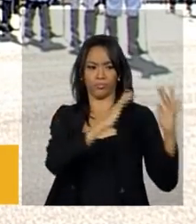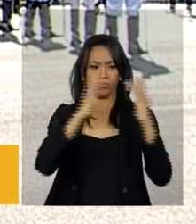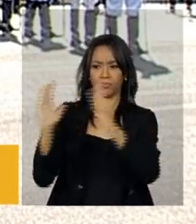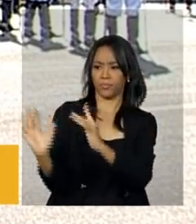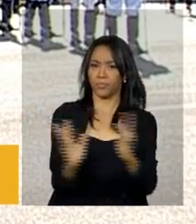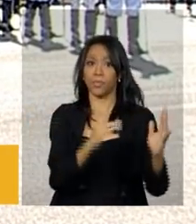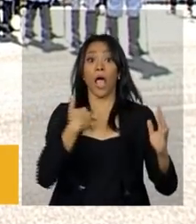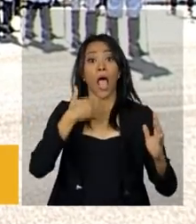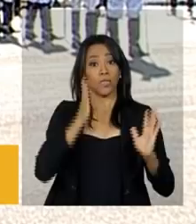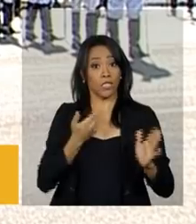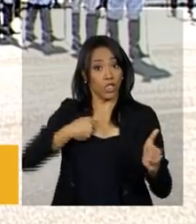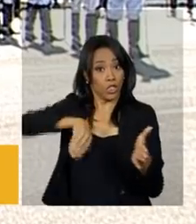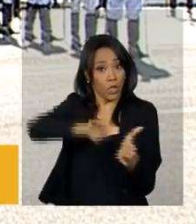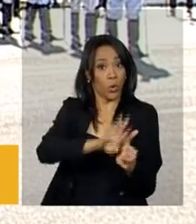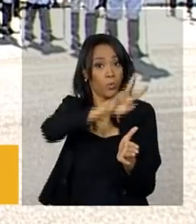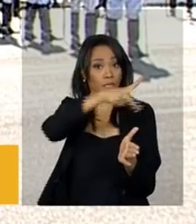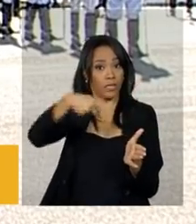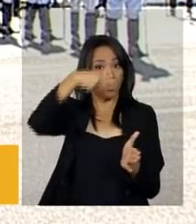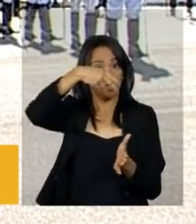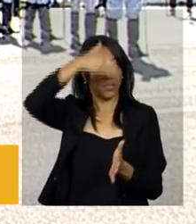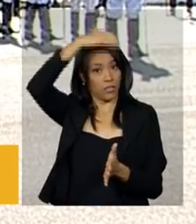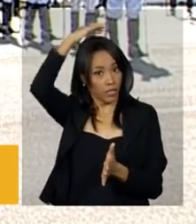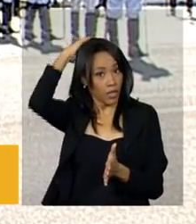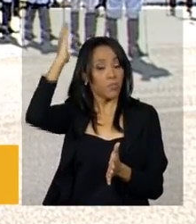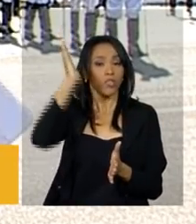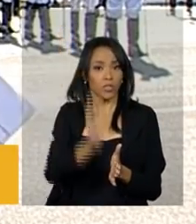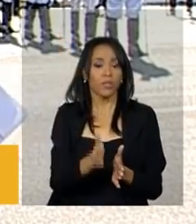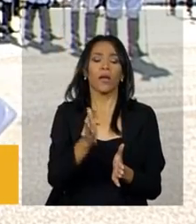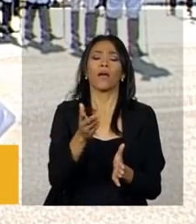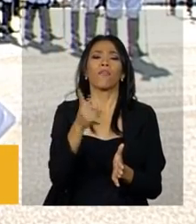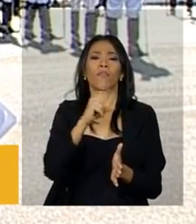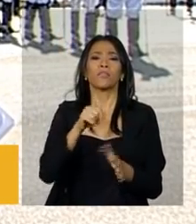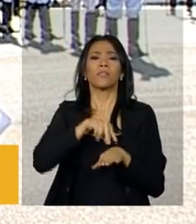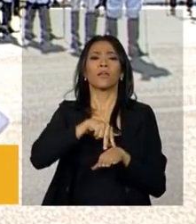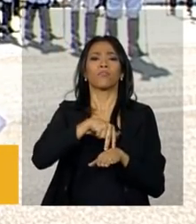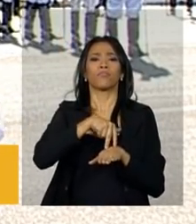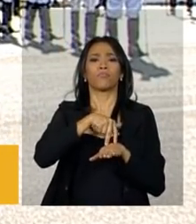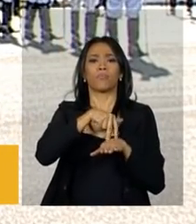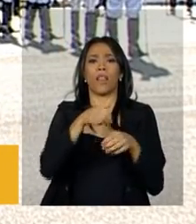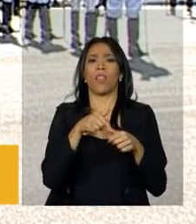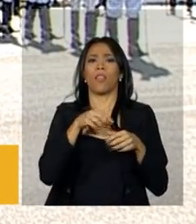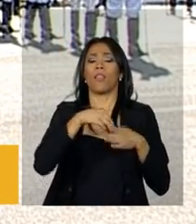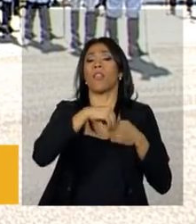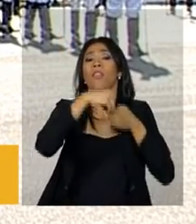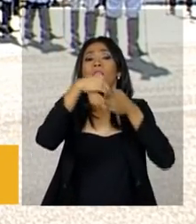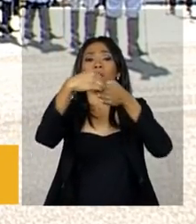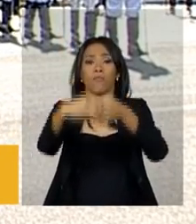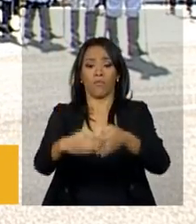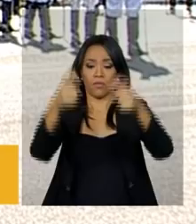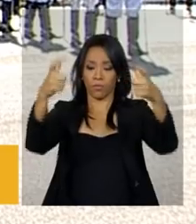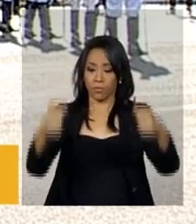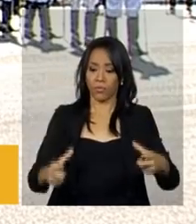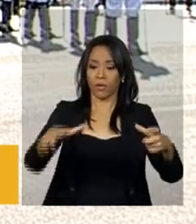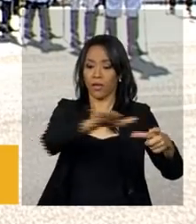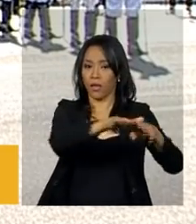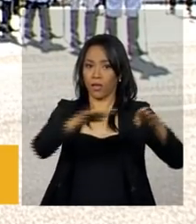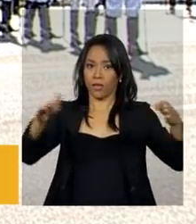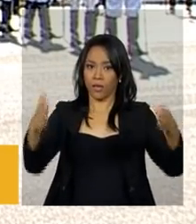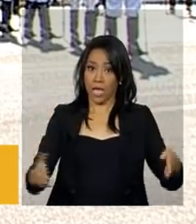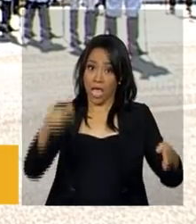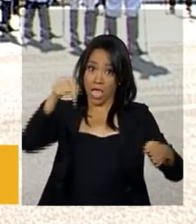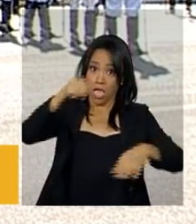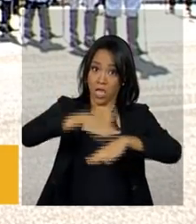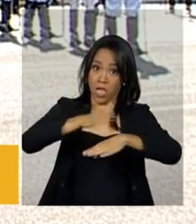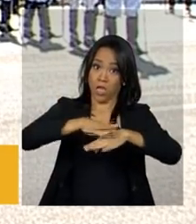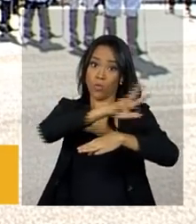à Esplanada dos Ministérios, ele vai ser conduzido à tribuna de autoridades e cabe a ele dar a permissão para que o